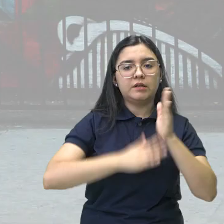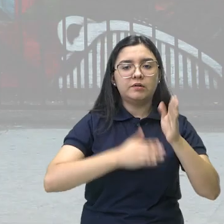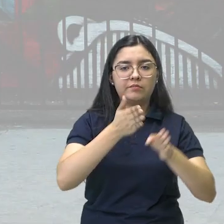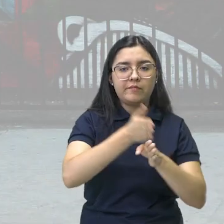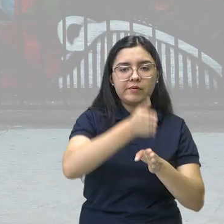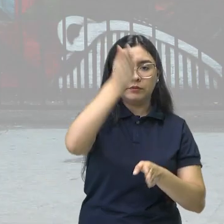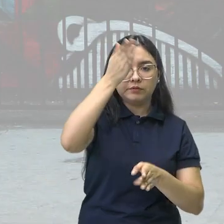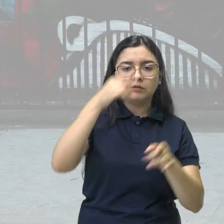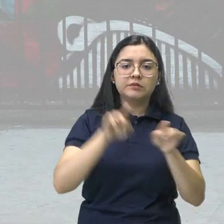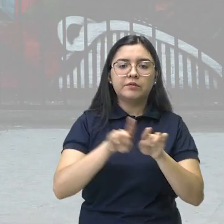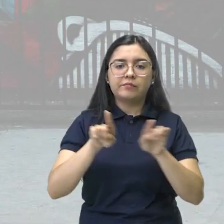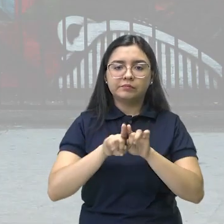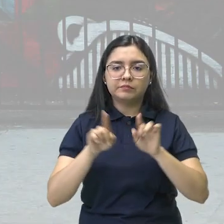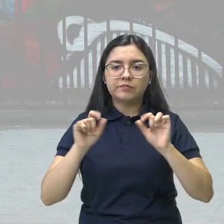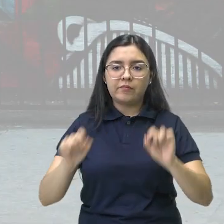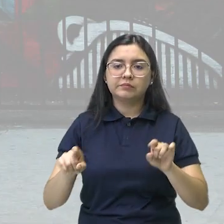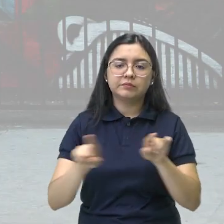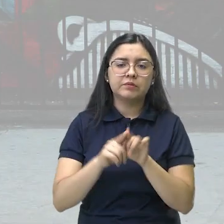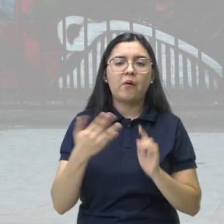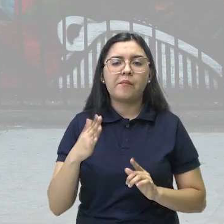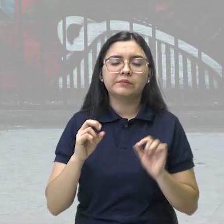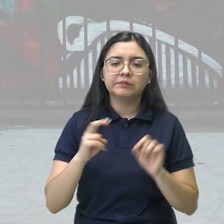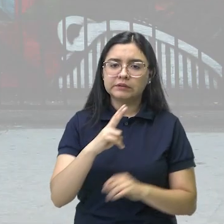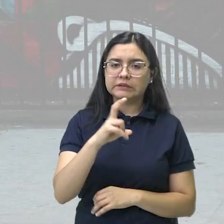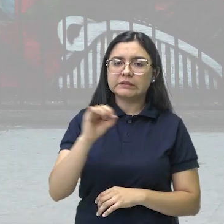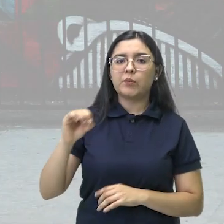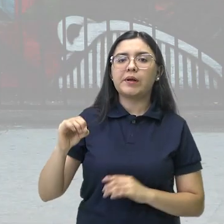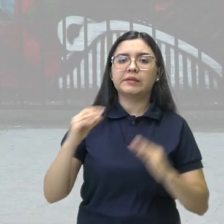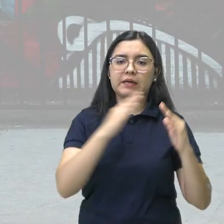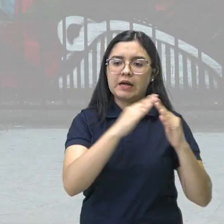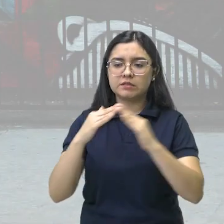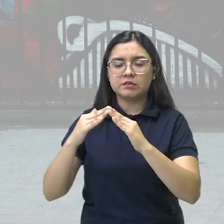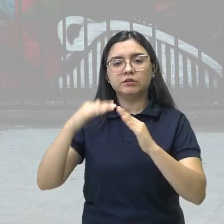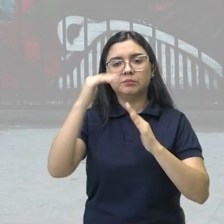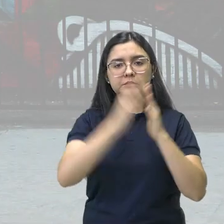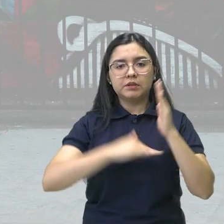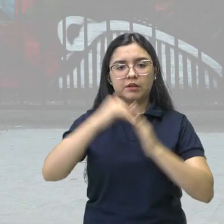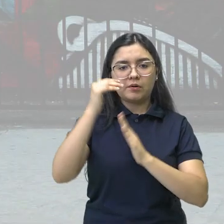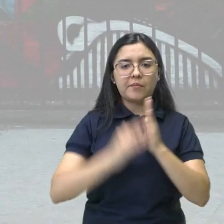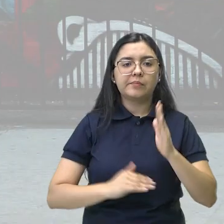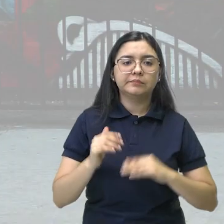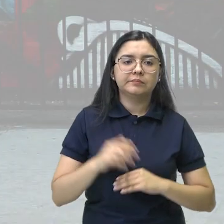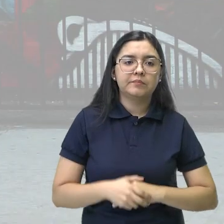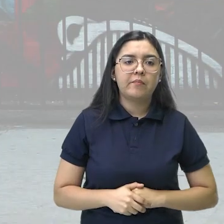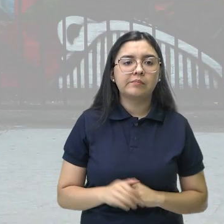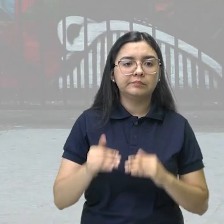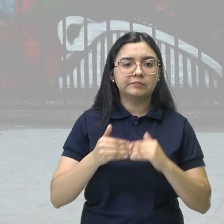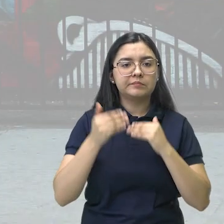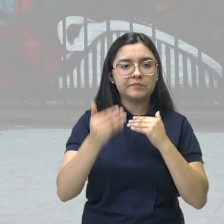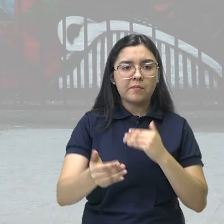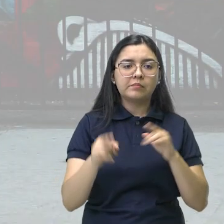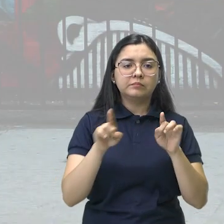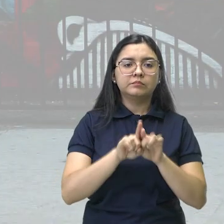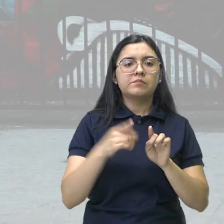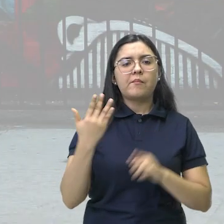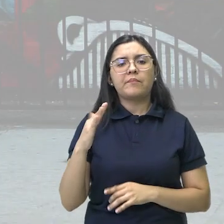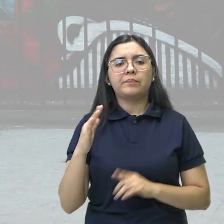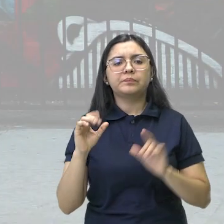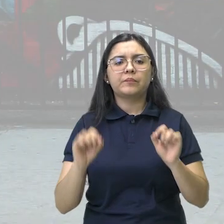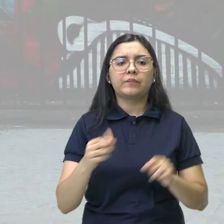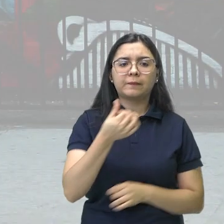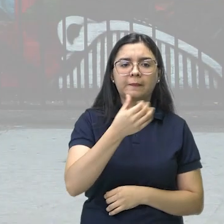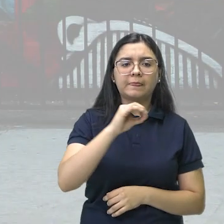os muros e fachadas cerca de 50 casas, seguindo o percurso